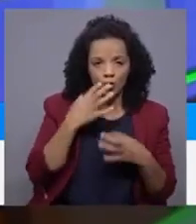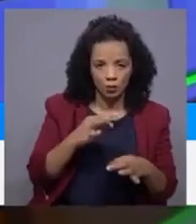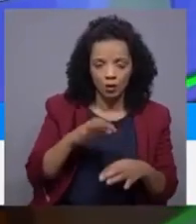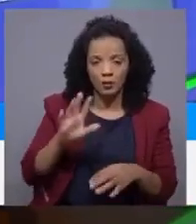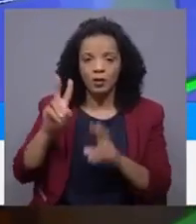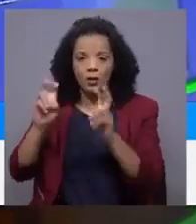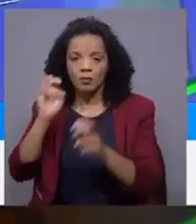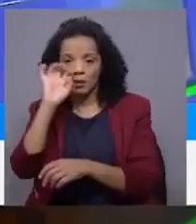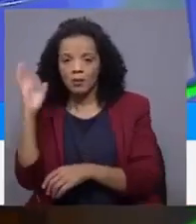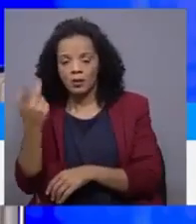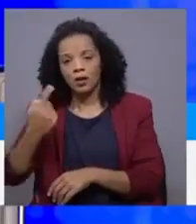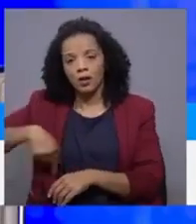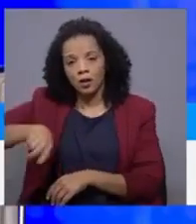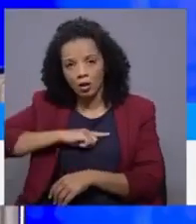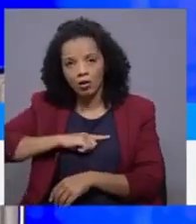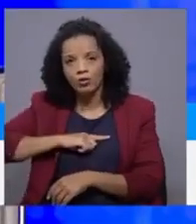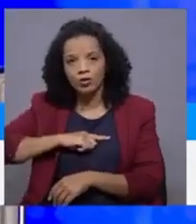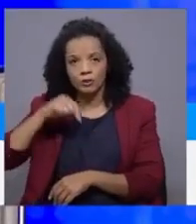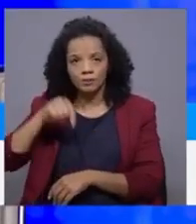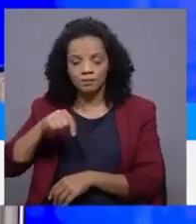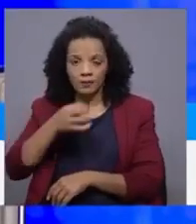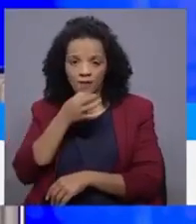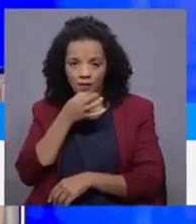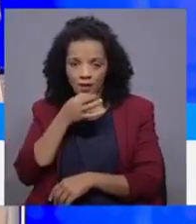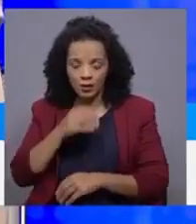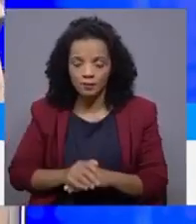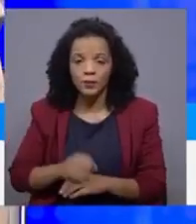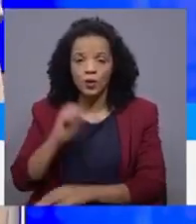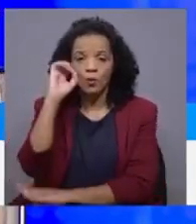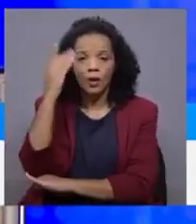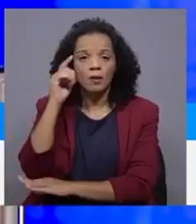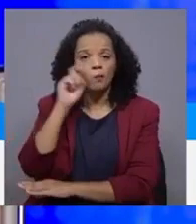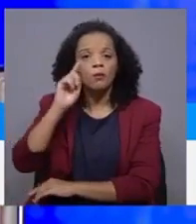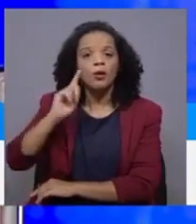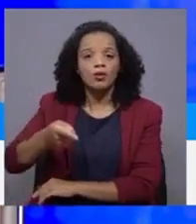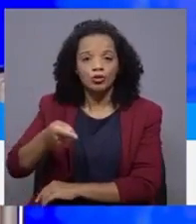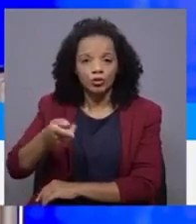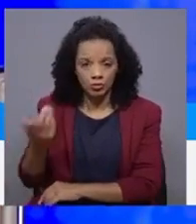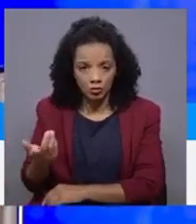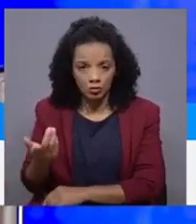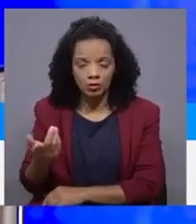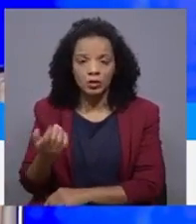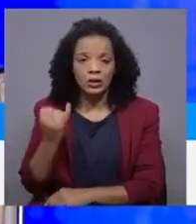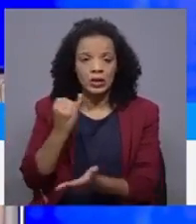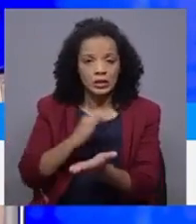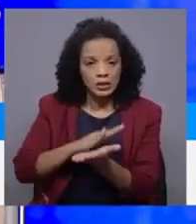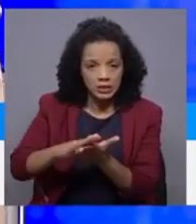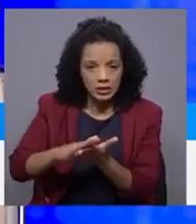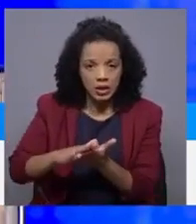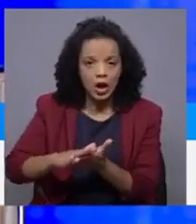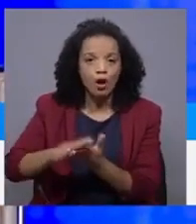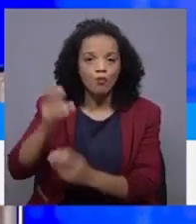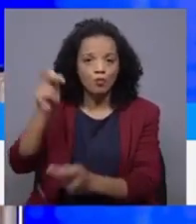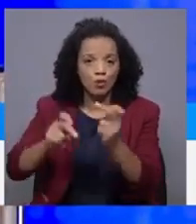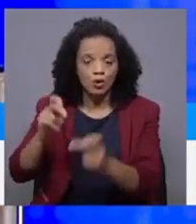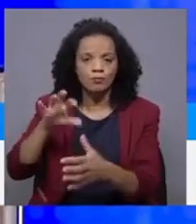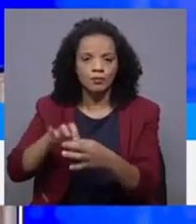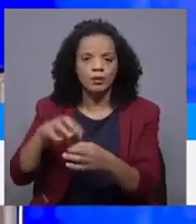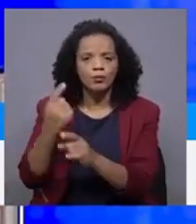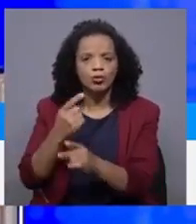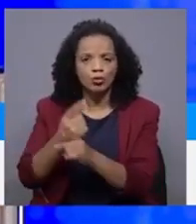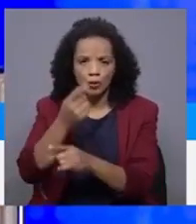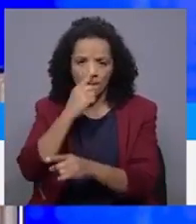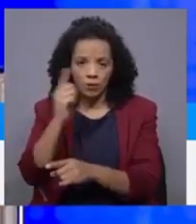questões ambientais que temos estado aqui em cima da mesa. Aquilo que o PAN defende é a progressividade das isenções que existe sobre os produtos